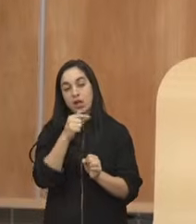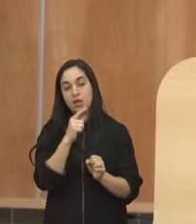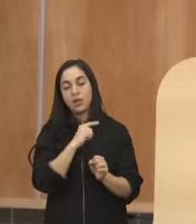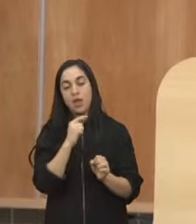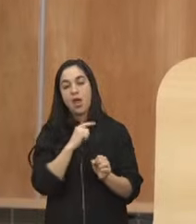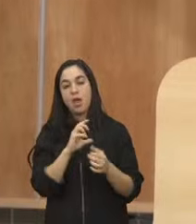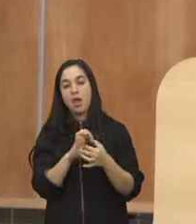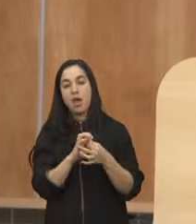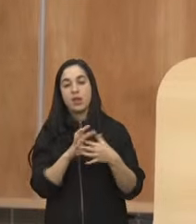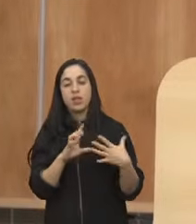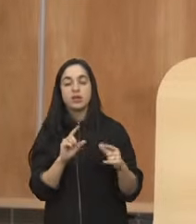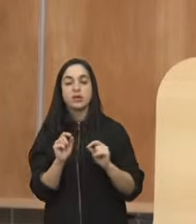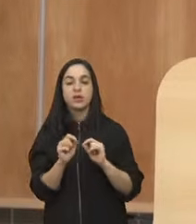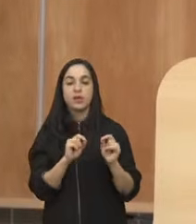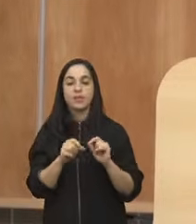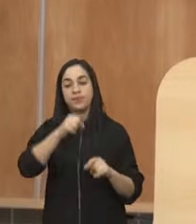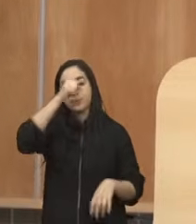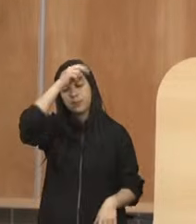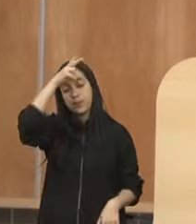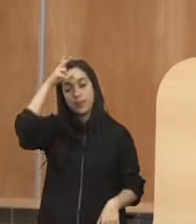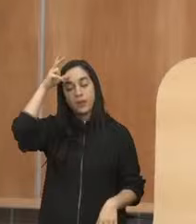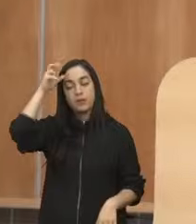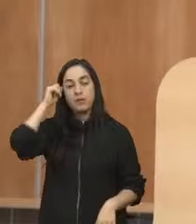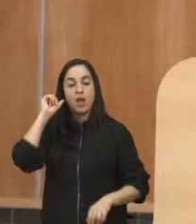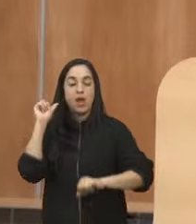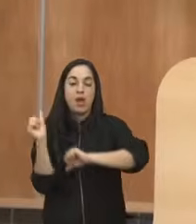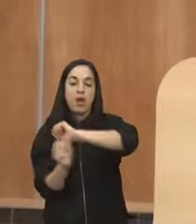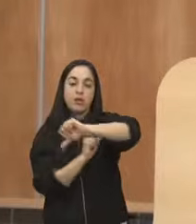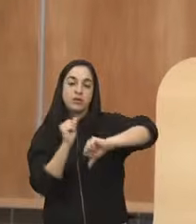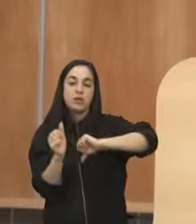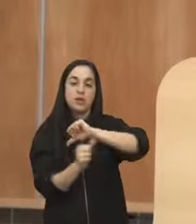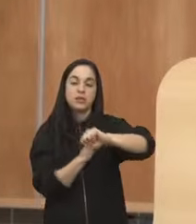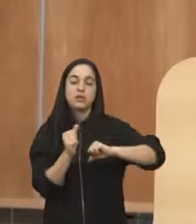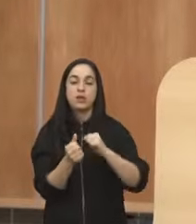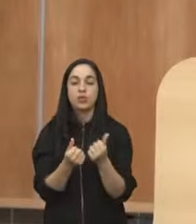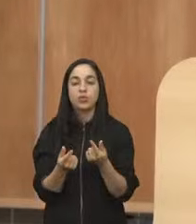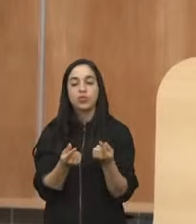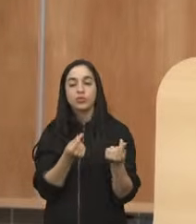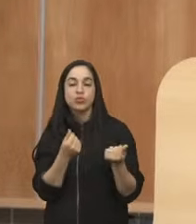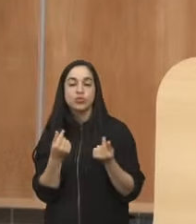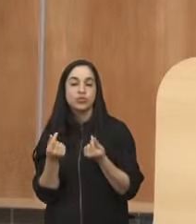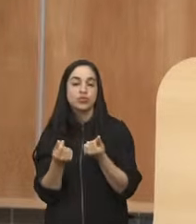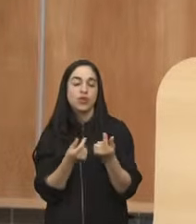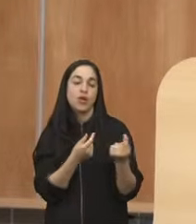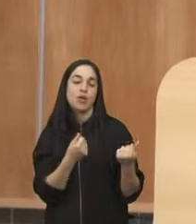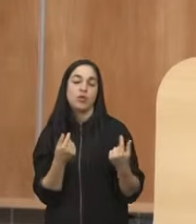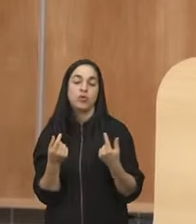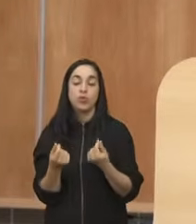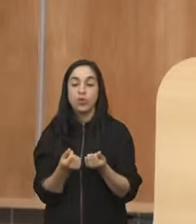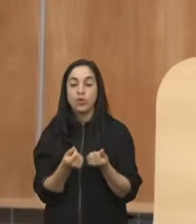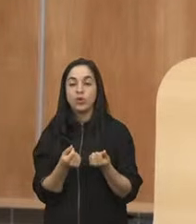para autorizar o prefeito a fazer a atualização da planta genérica de valores, que é a base de cálculo do